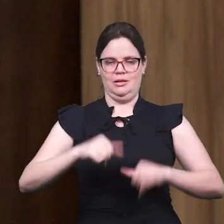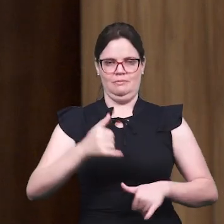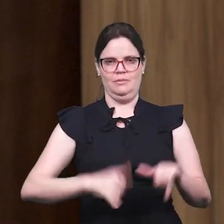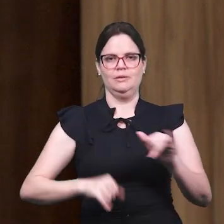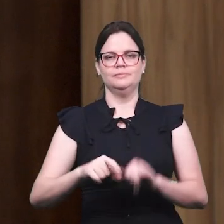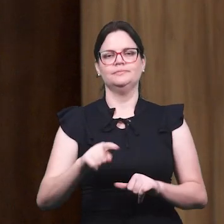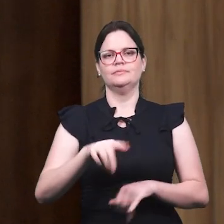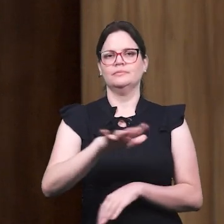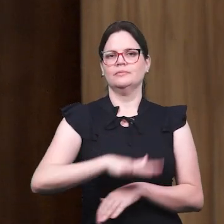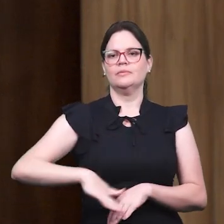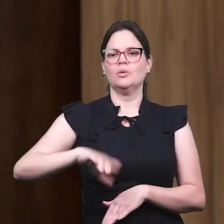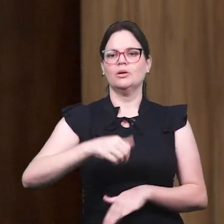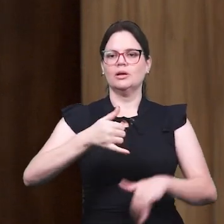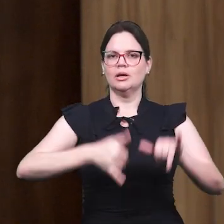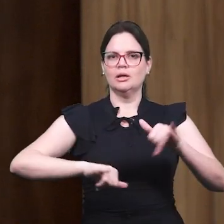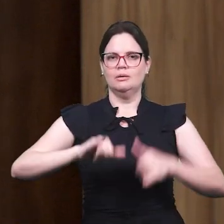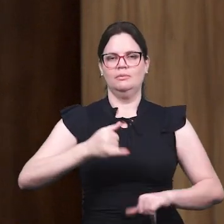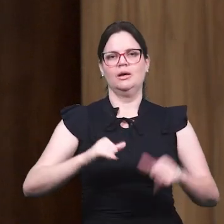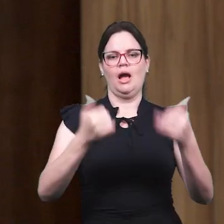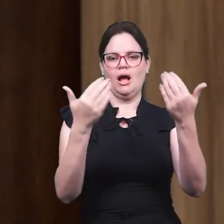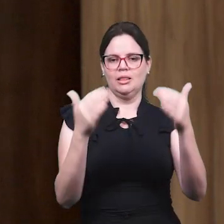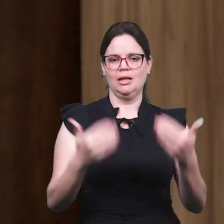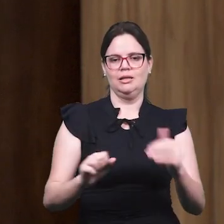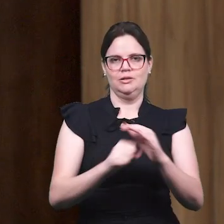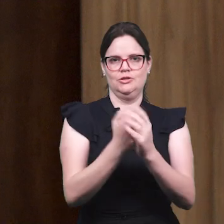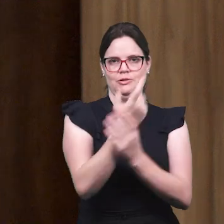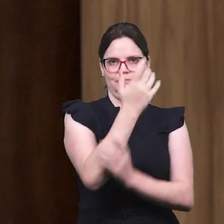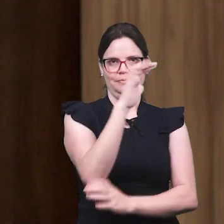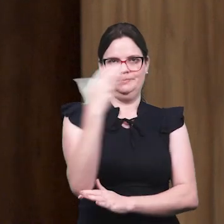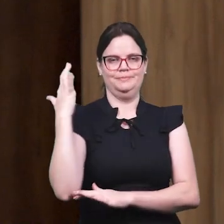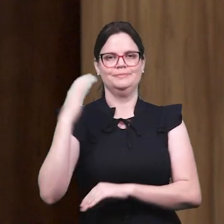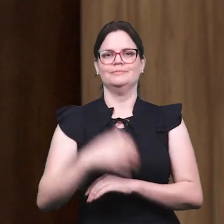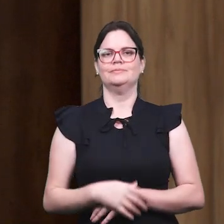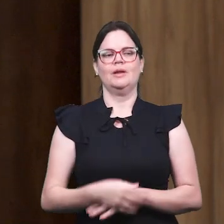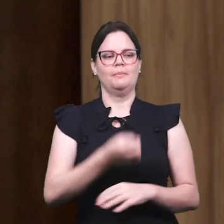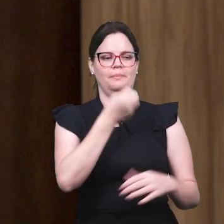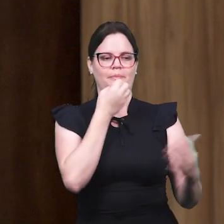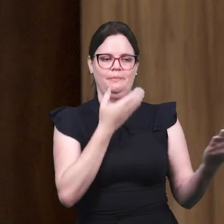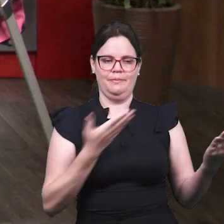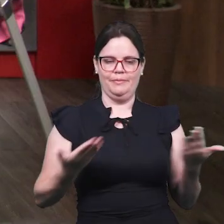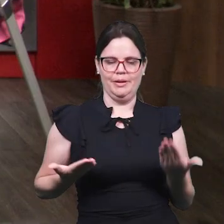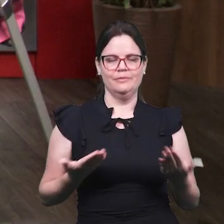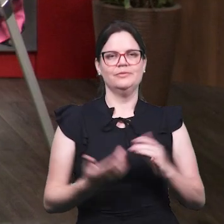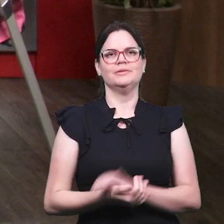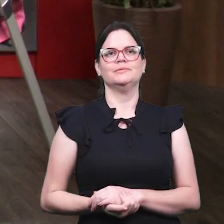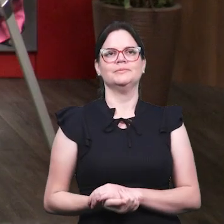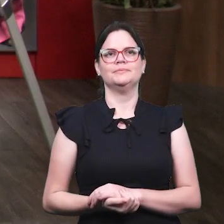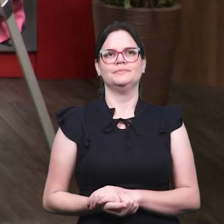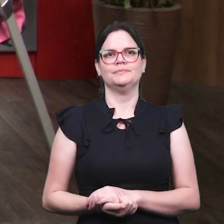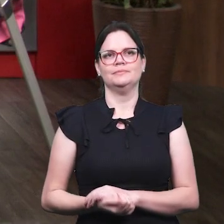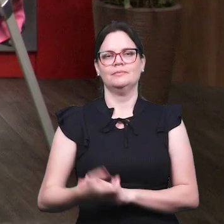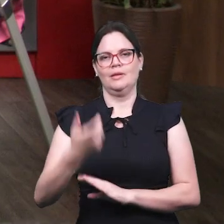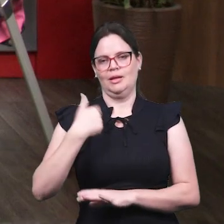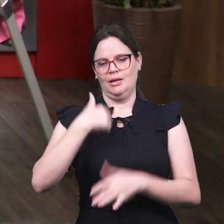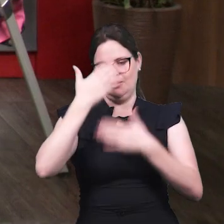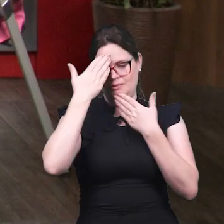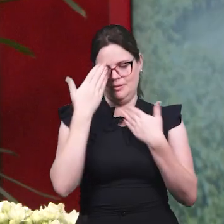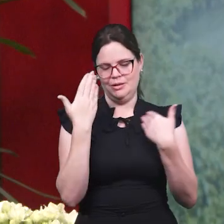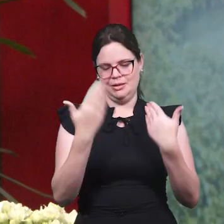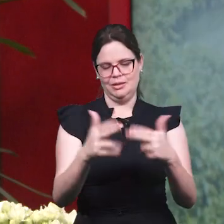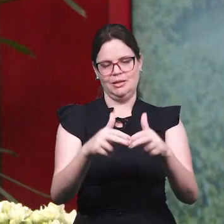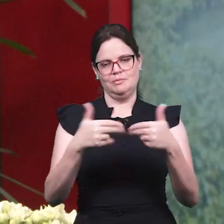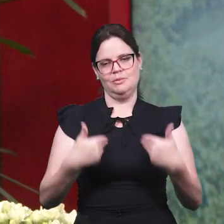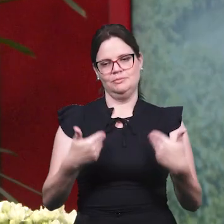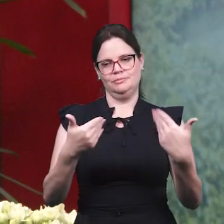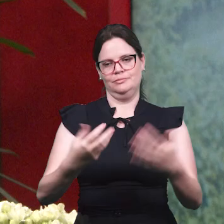se especializou é em Química Analítica Ambiental. Seja muito bem-vindo, doutor Alexandre. Eu agradeço, Claudi,